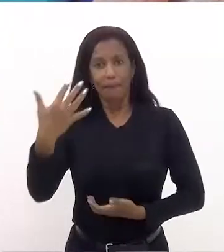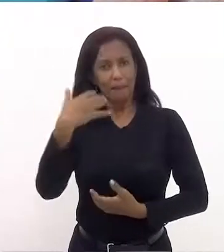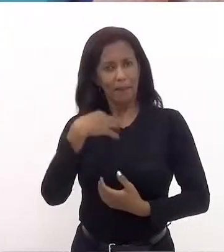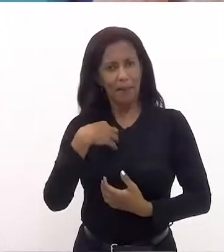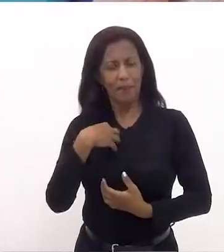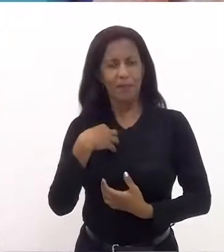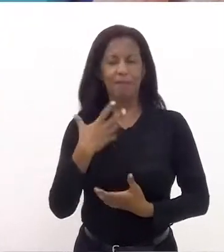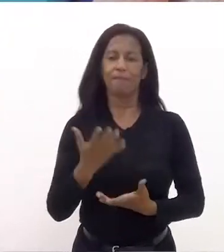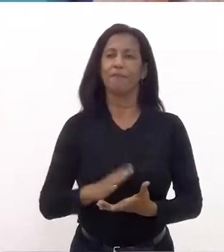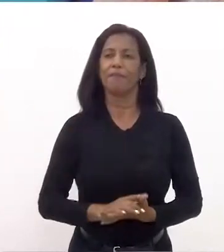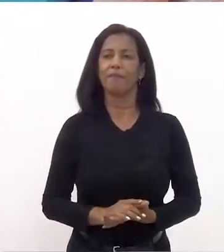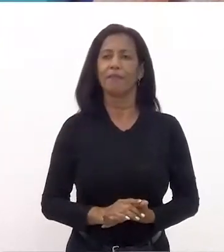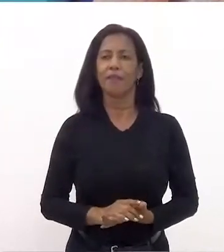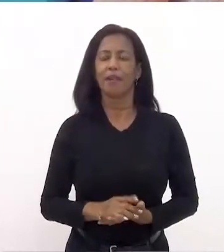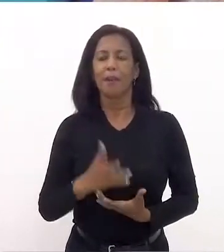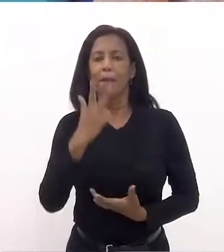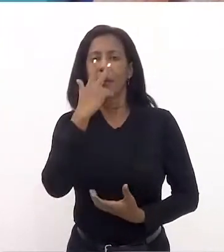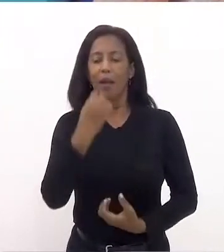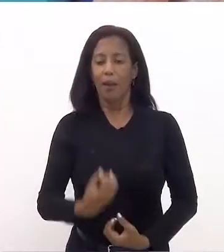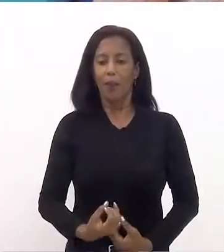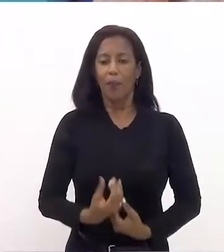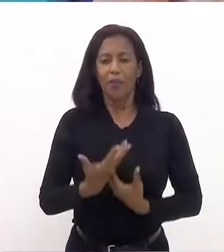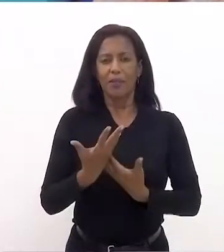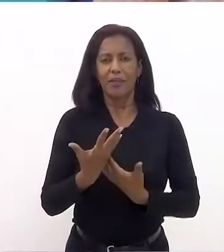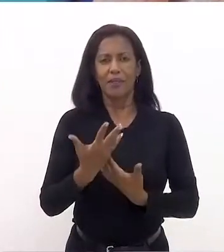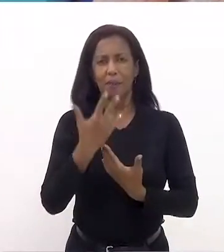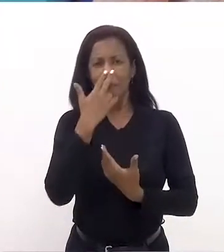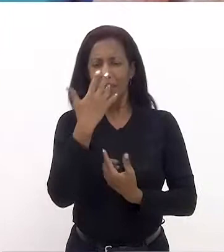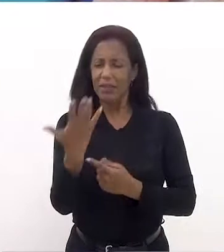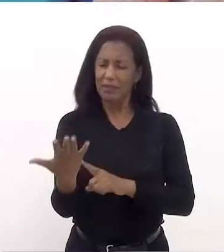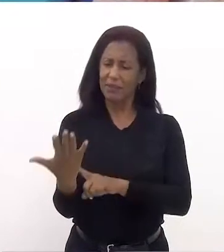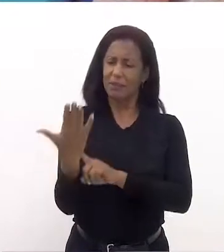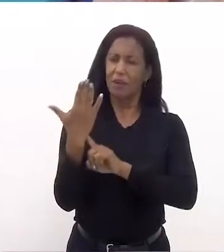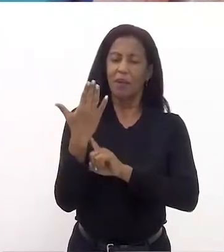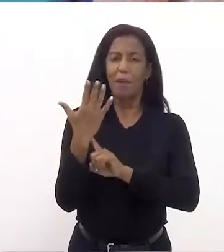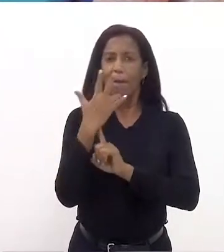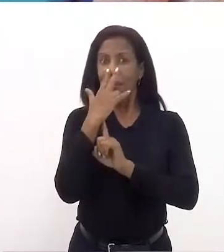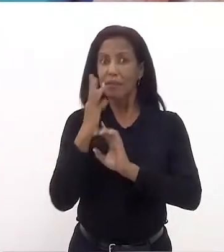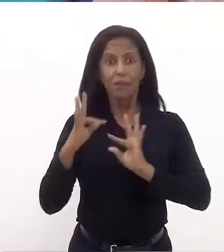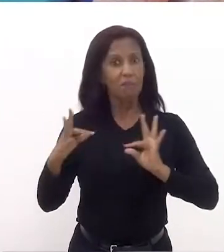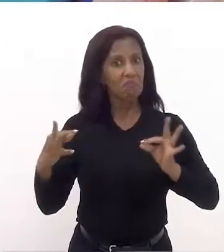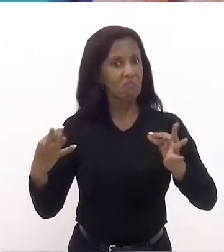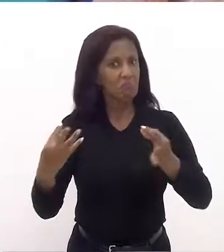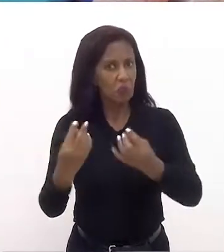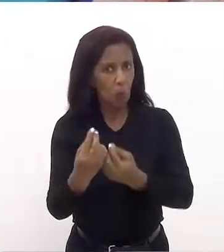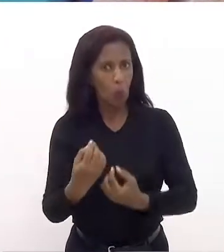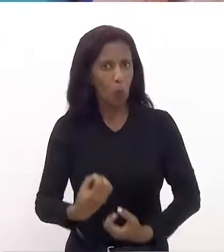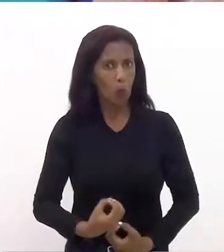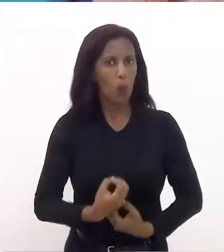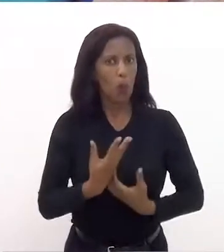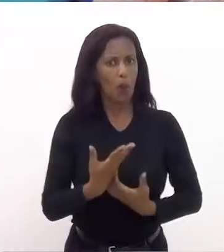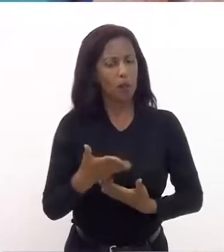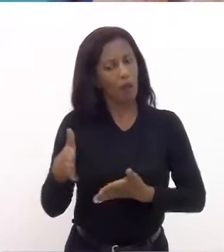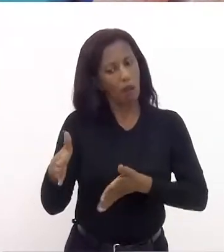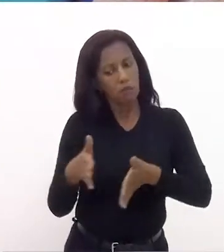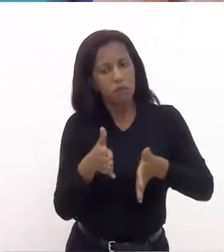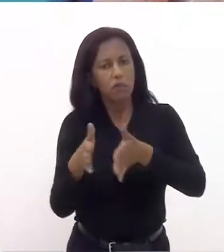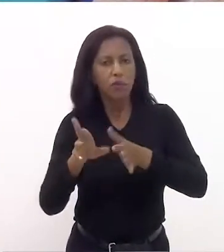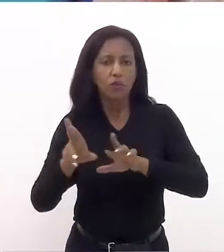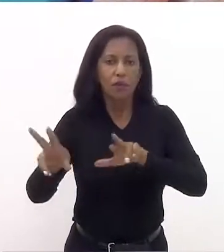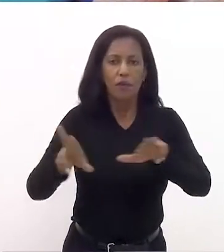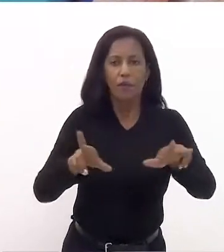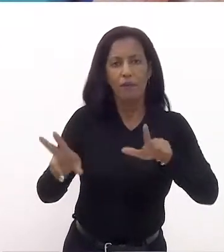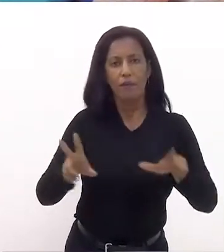mim assim que a poesia se apresenta. Eu acho que se apresenta para todo poeta, claro que por caminhos